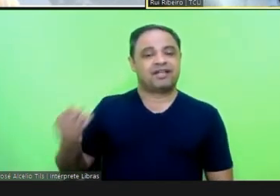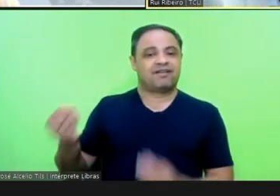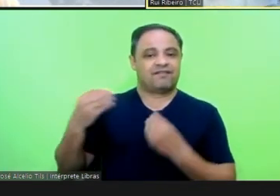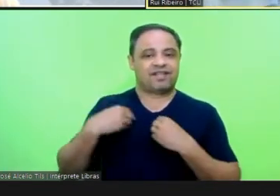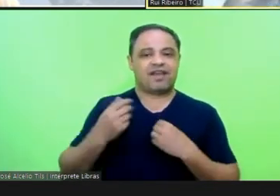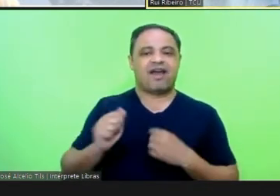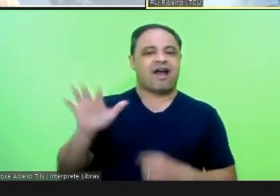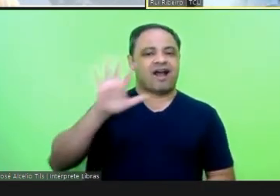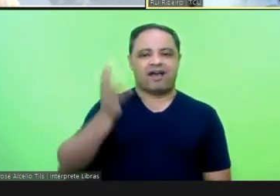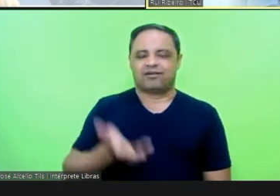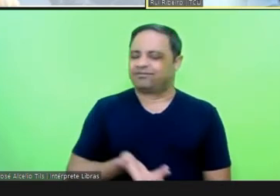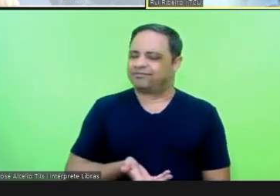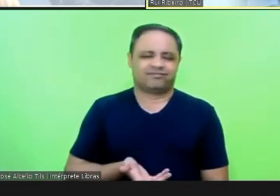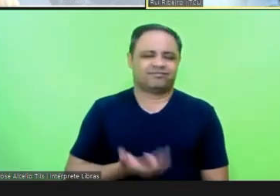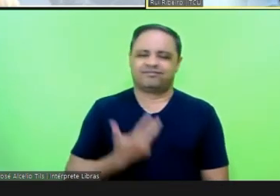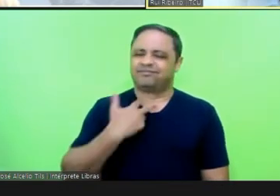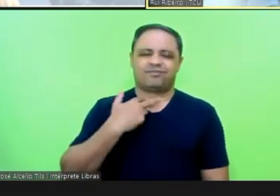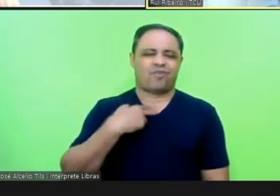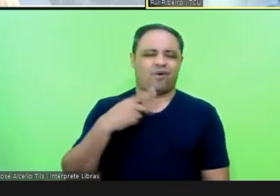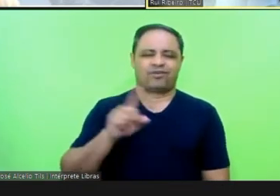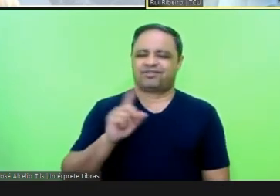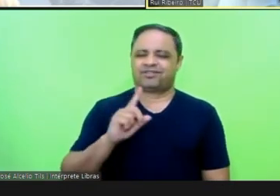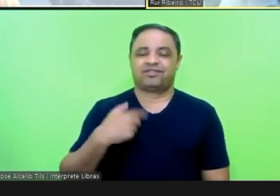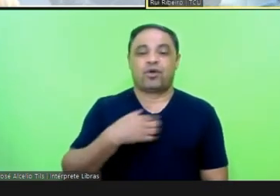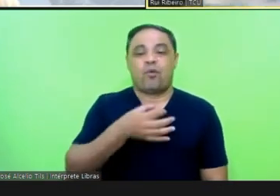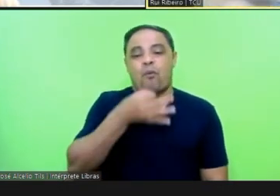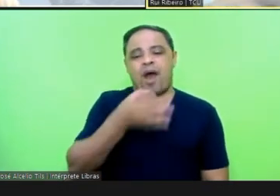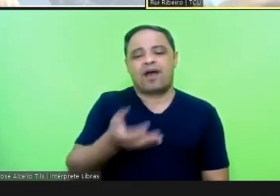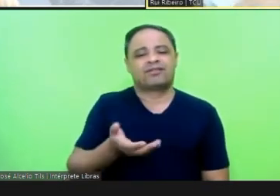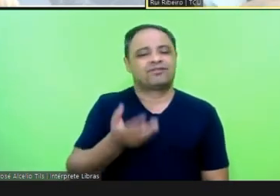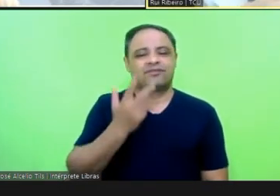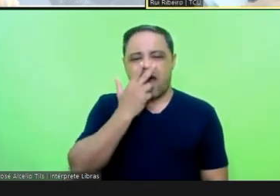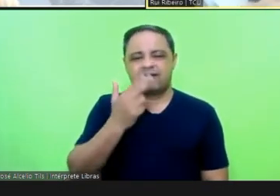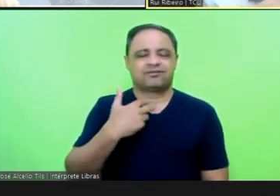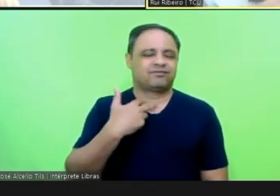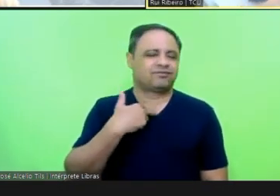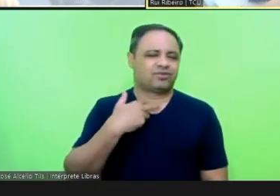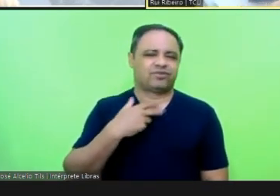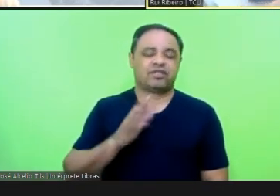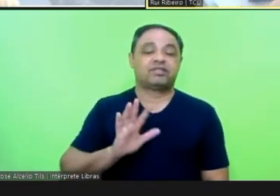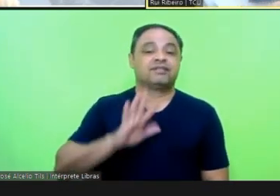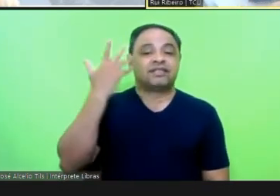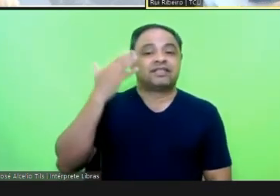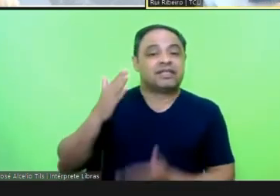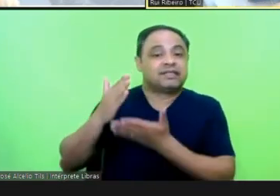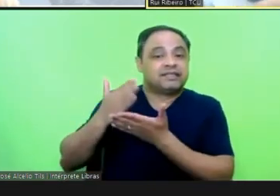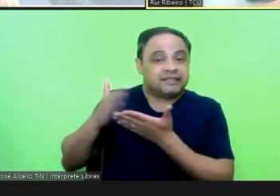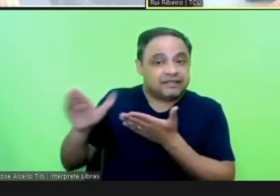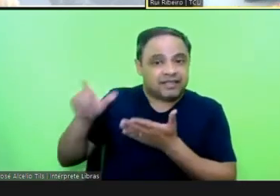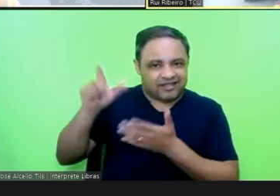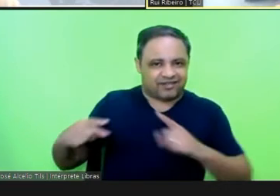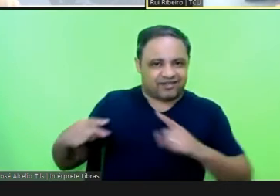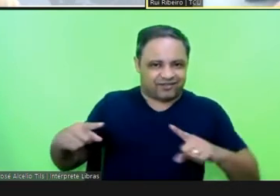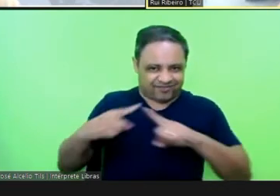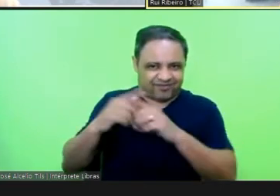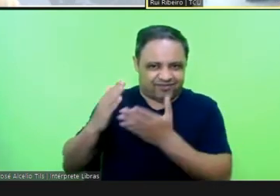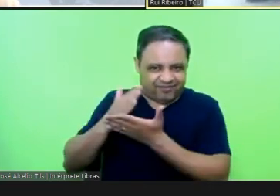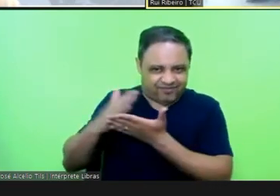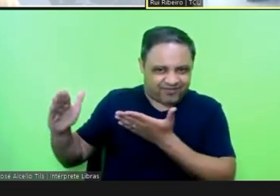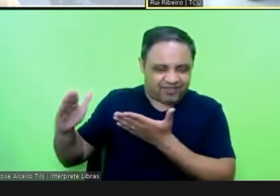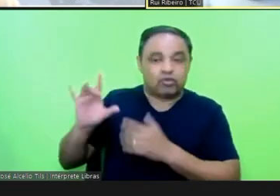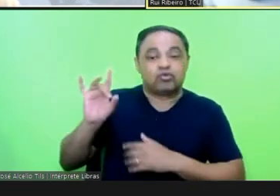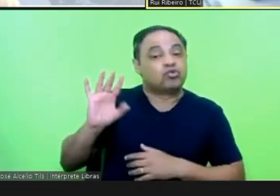alto. Nada disso justifica. A eventual exclusão de alguém do diálogo competitivo